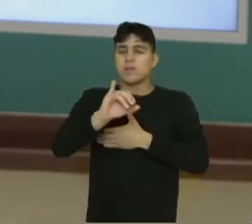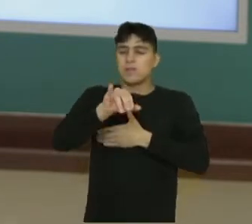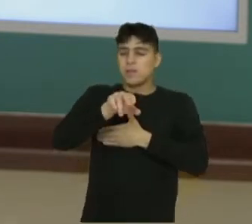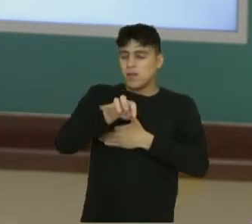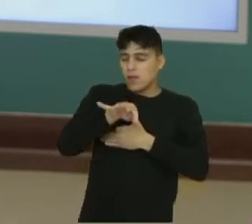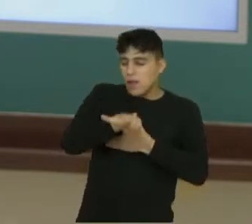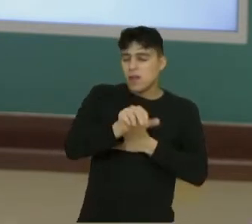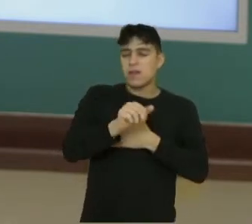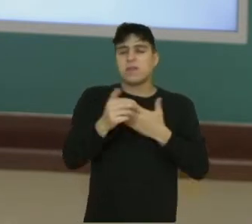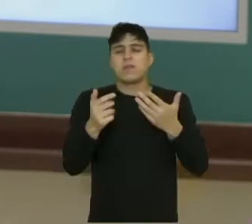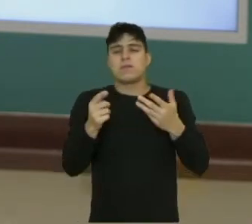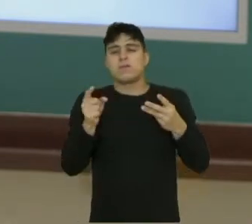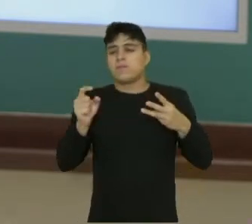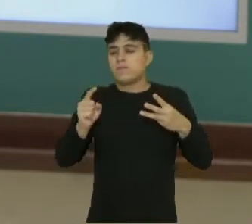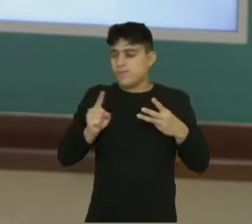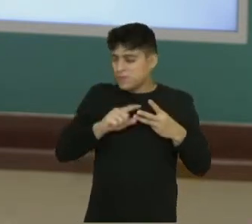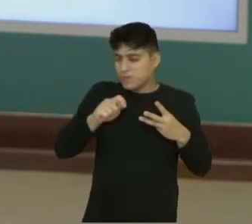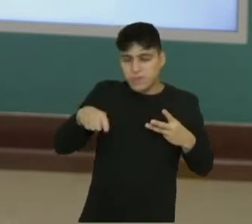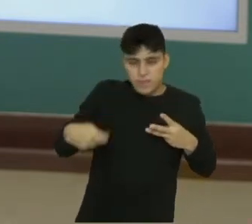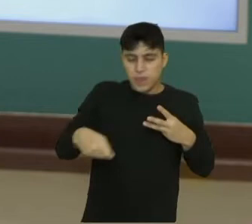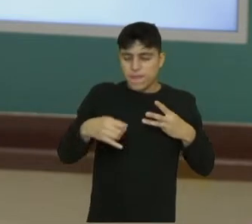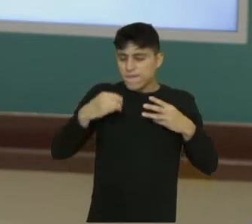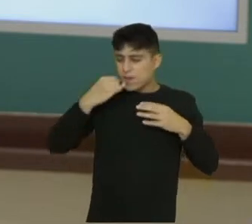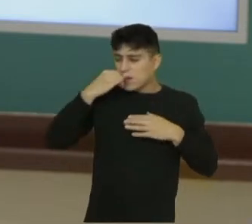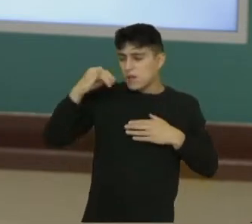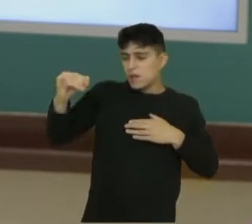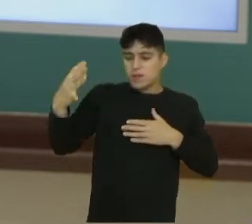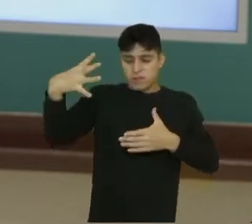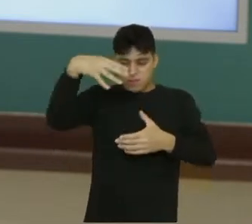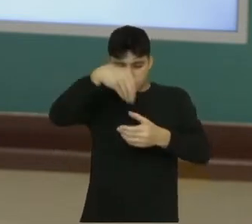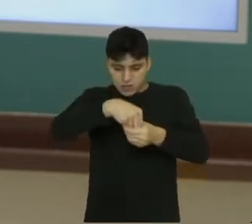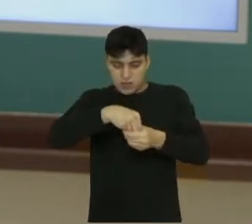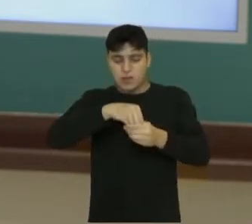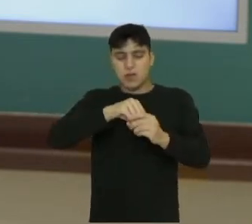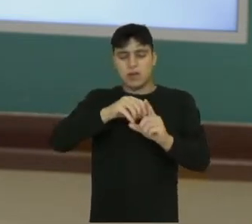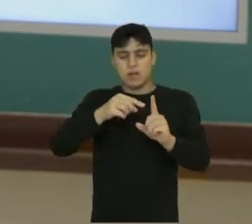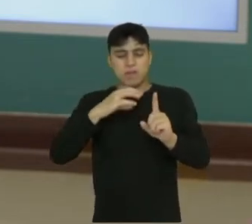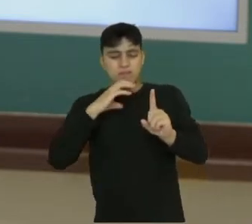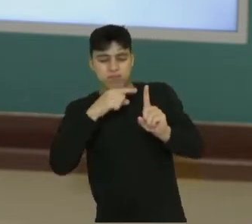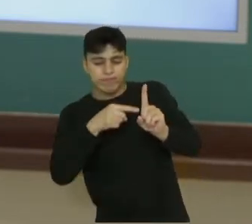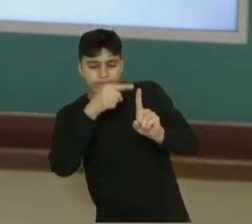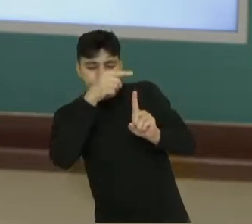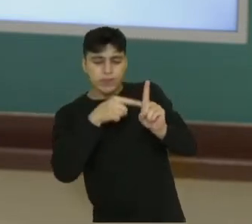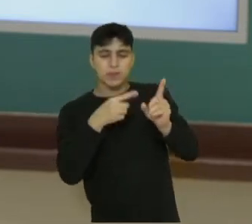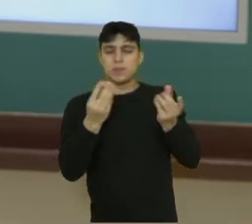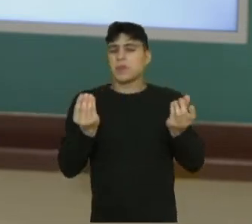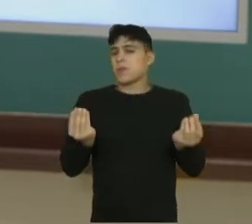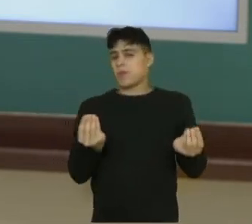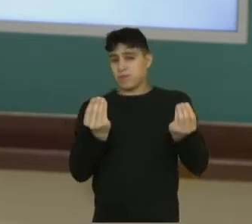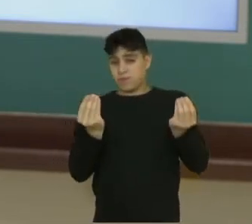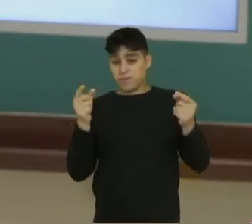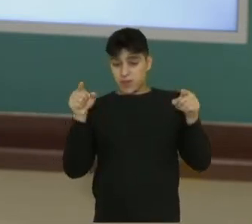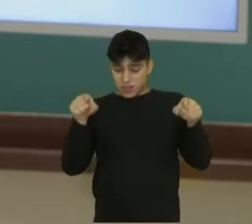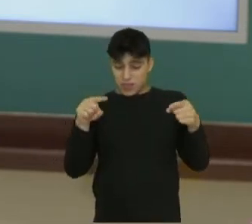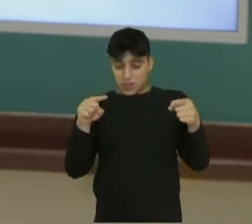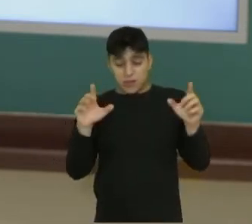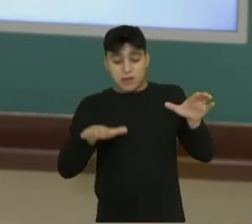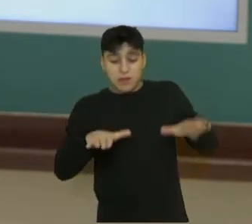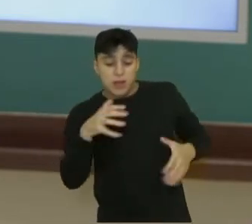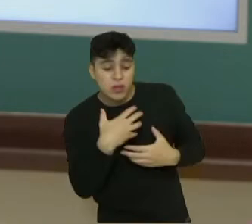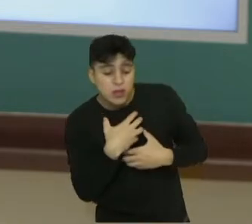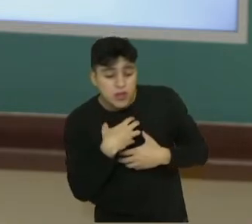energia, eu associo a ideia de energia interna, energia térmica, e assim por diante, certo? Então, ele está associado ao